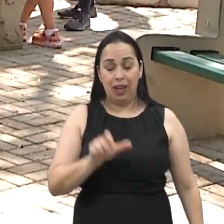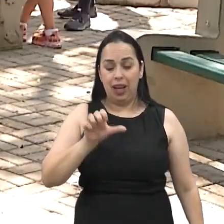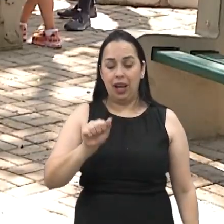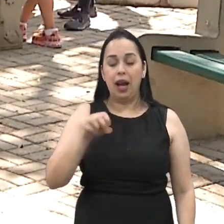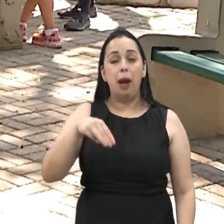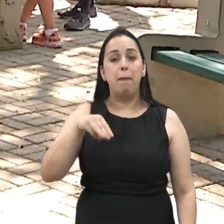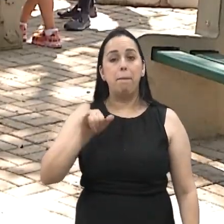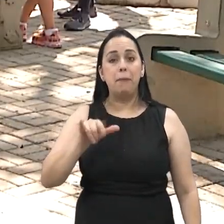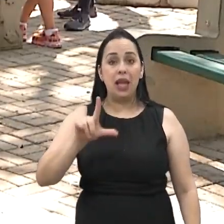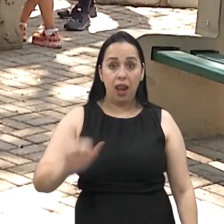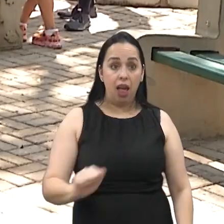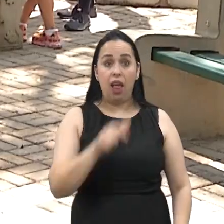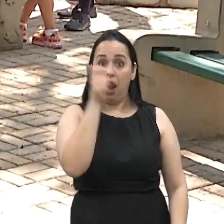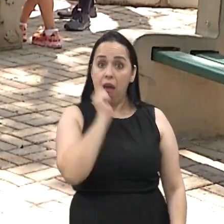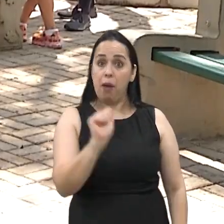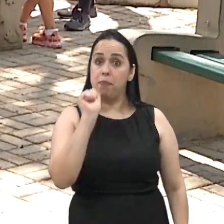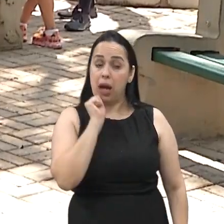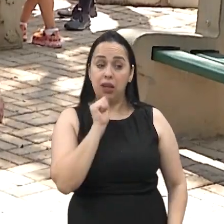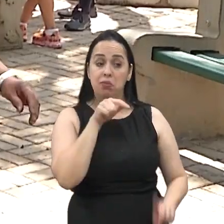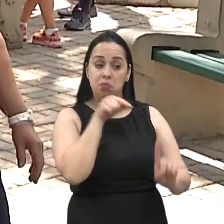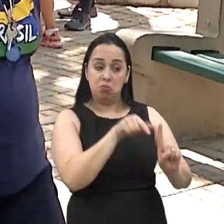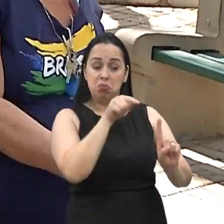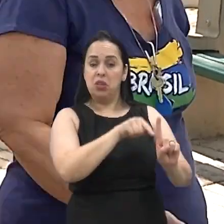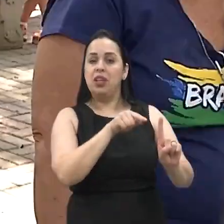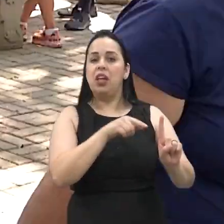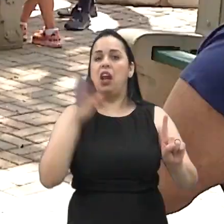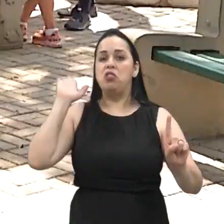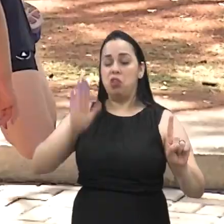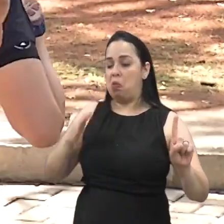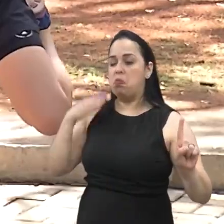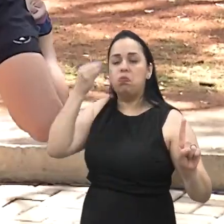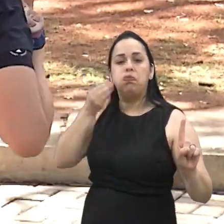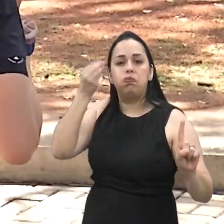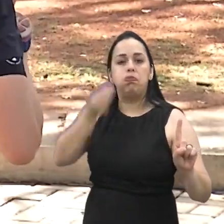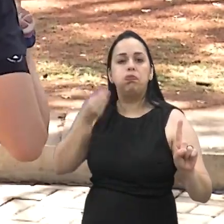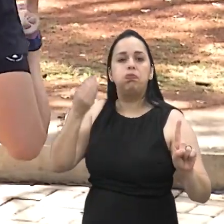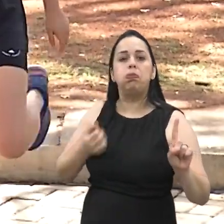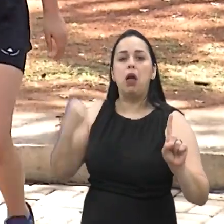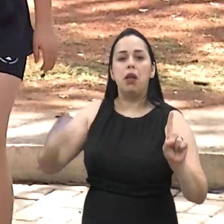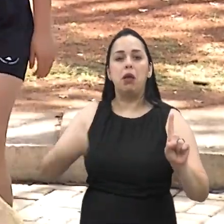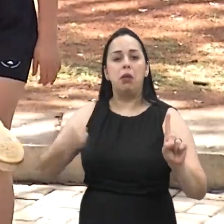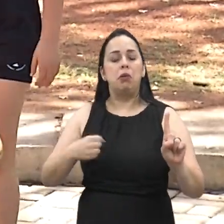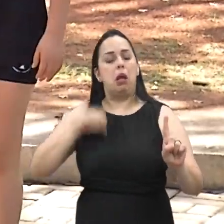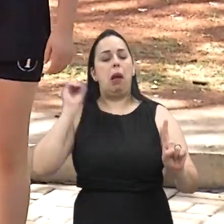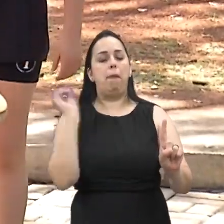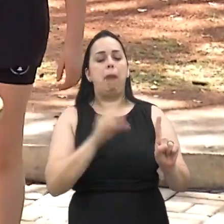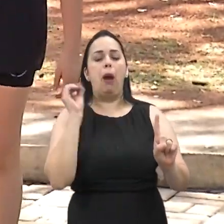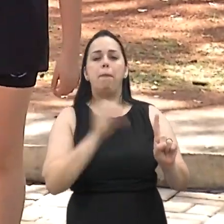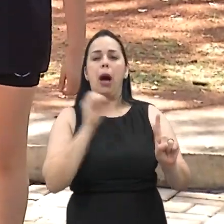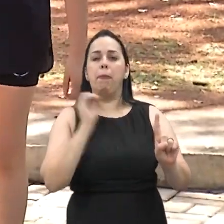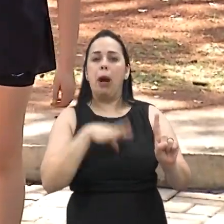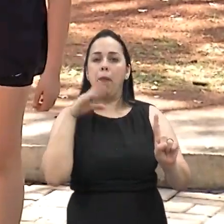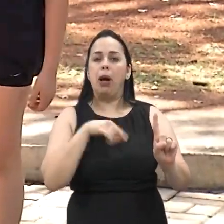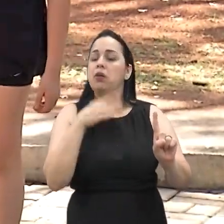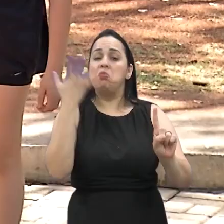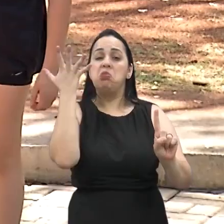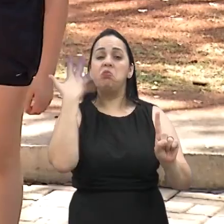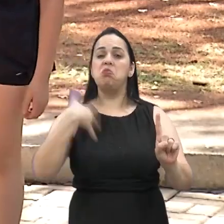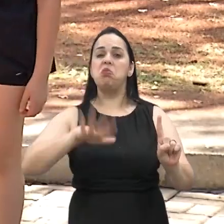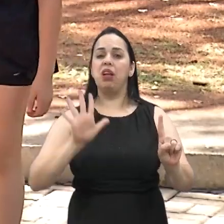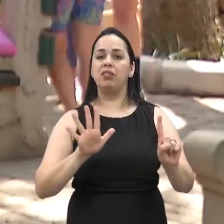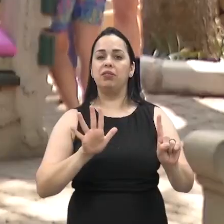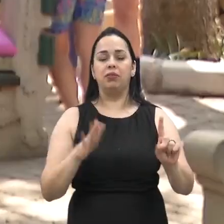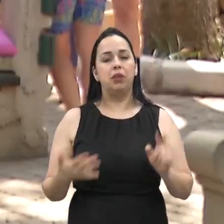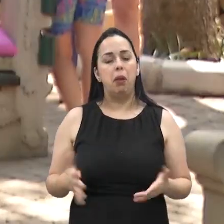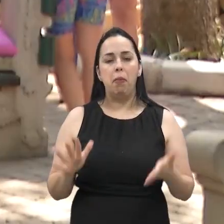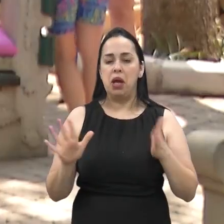Camila, mãe da Liz, já corria antes mesmo da pequena nascer. A paixão foi passada de mãe para filha de forma